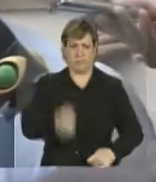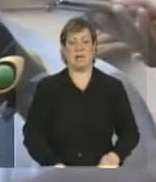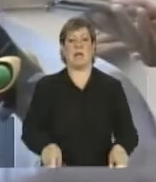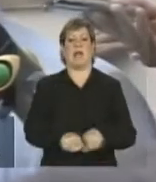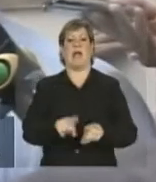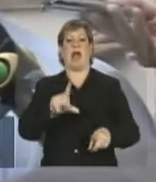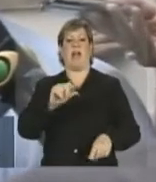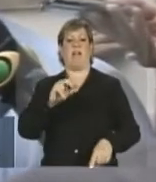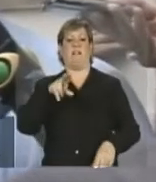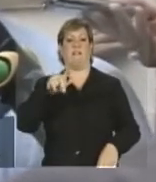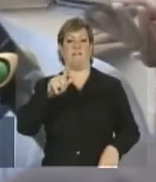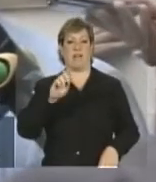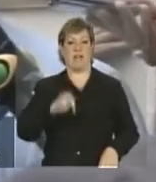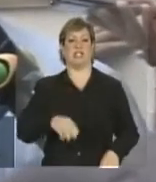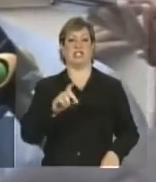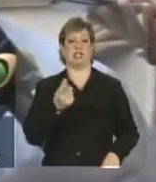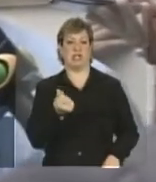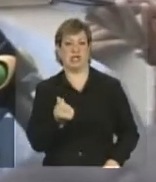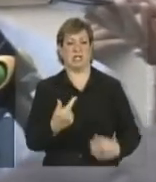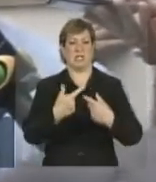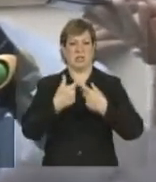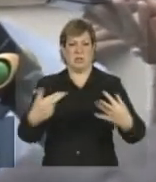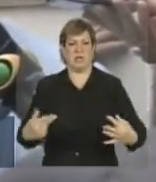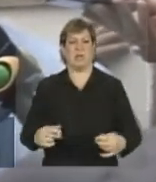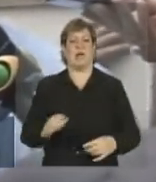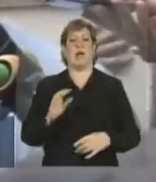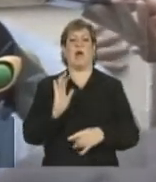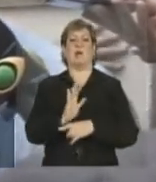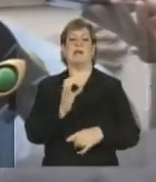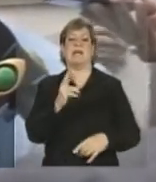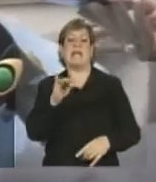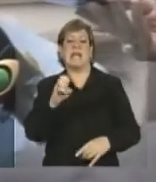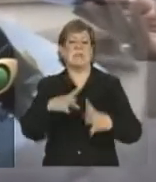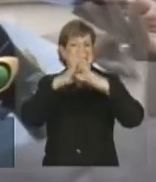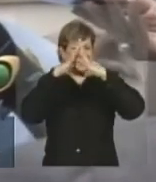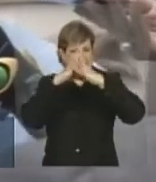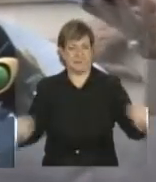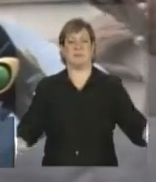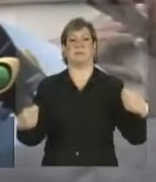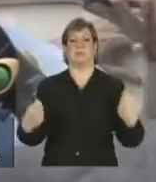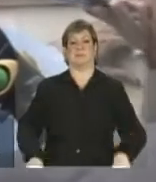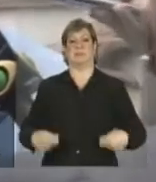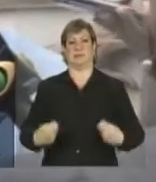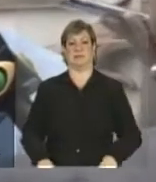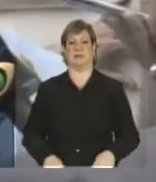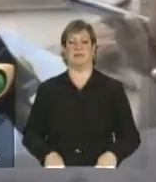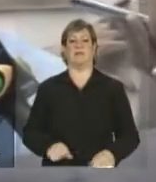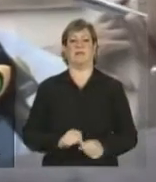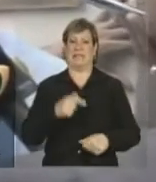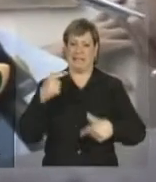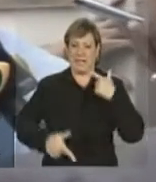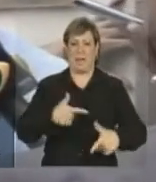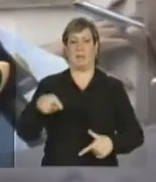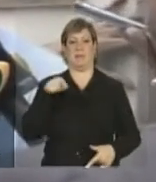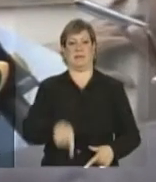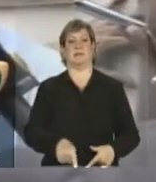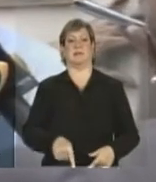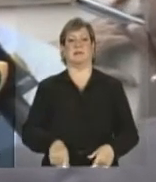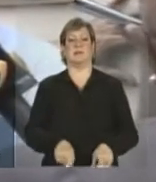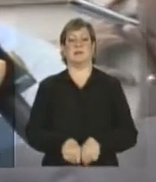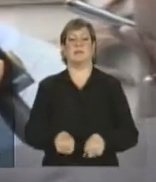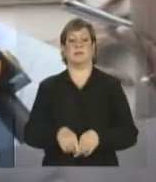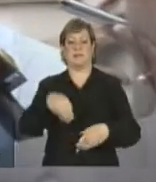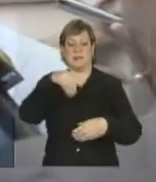dinheiro e desorganizar o crime que existe e que tenta se infiltrar no Estado e no sistema